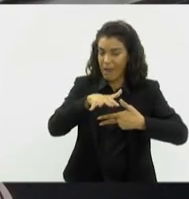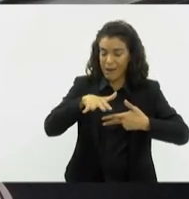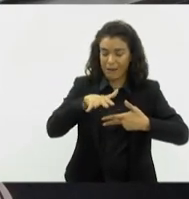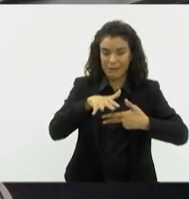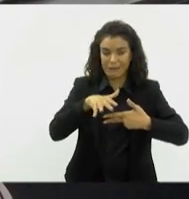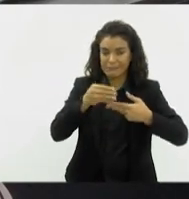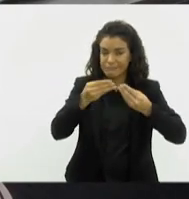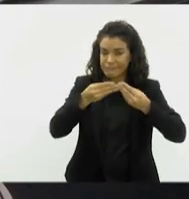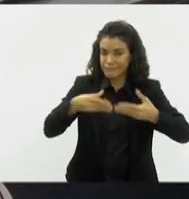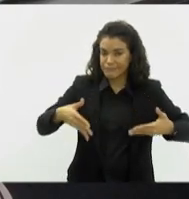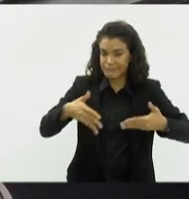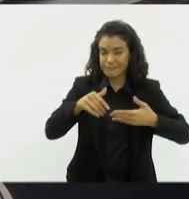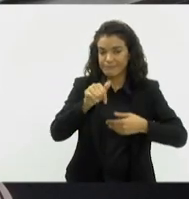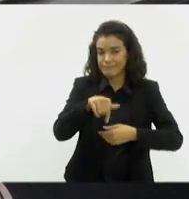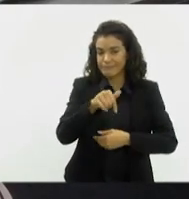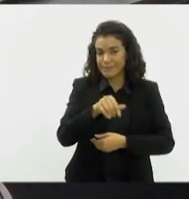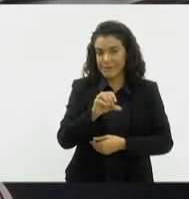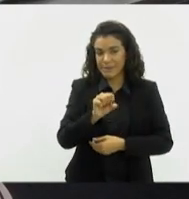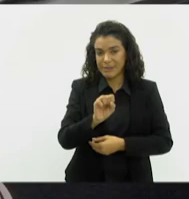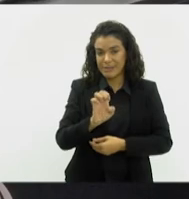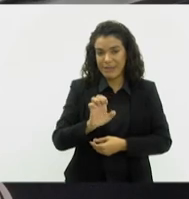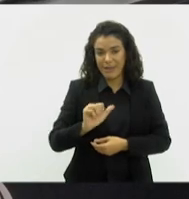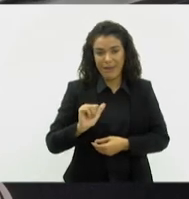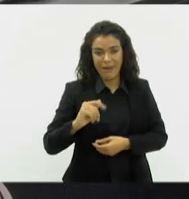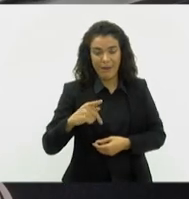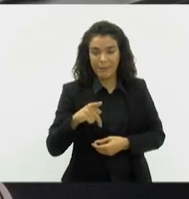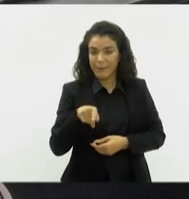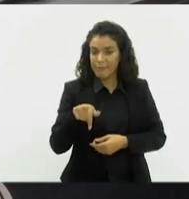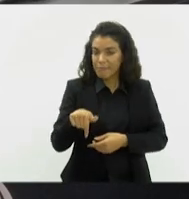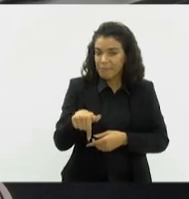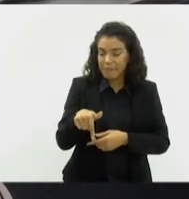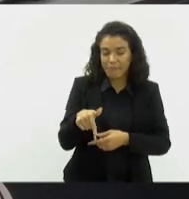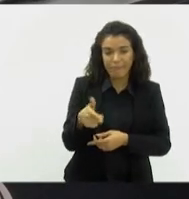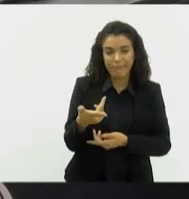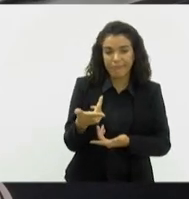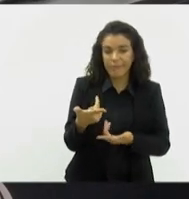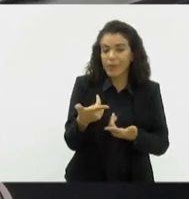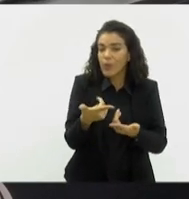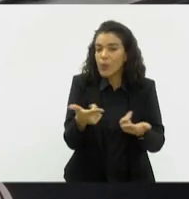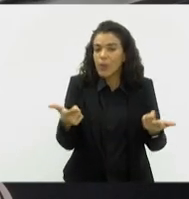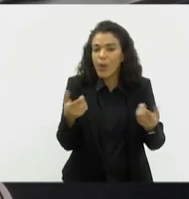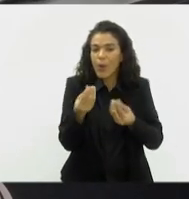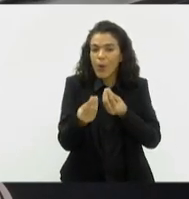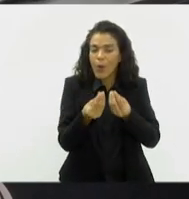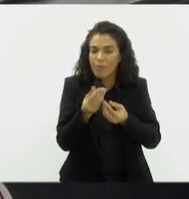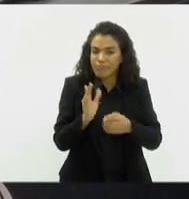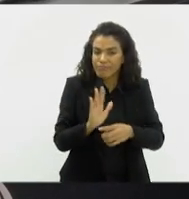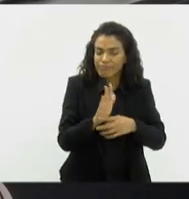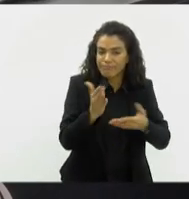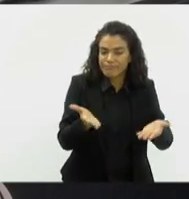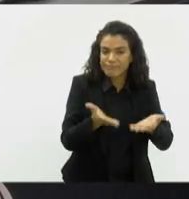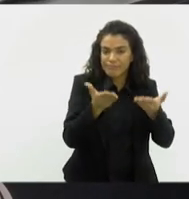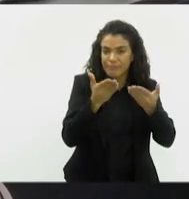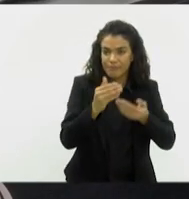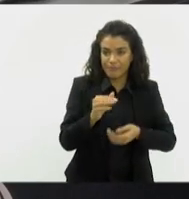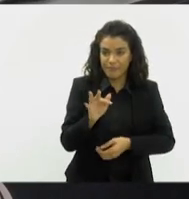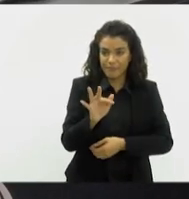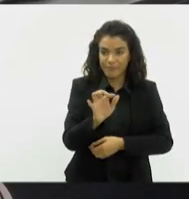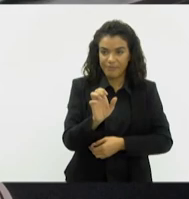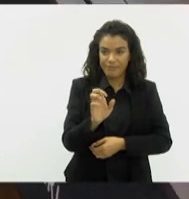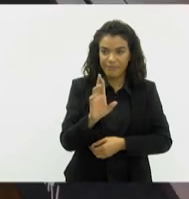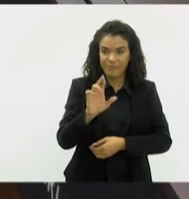eu me refiro à SEAP, de uma secretaria incompetente, que não provê o sistema da maneira que deveria. Senhora Fernanda, a senhora quer fazer uso da